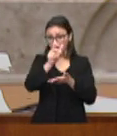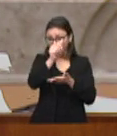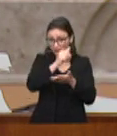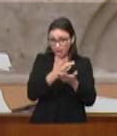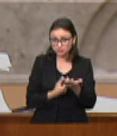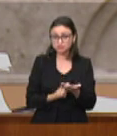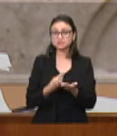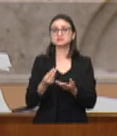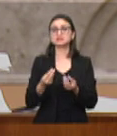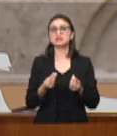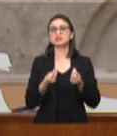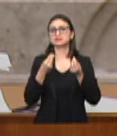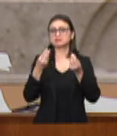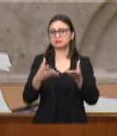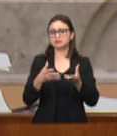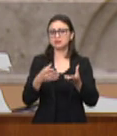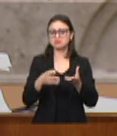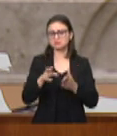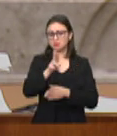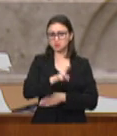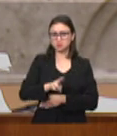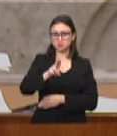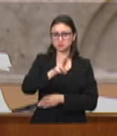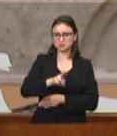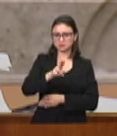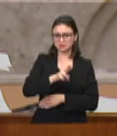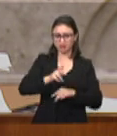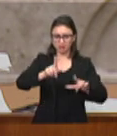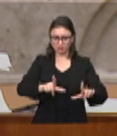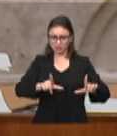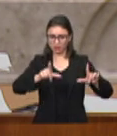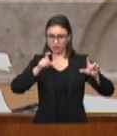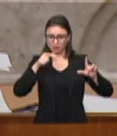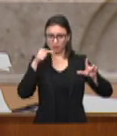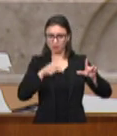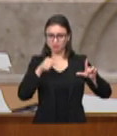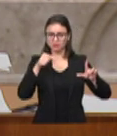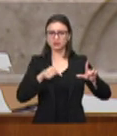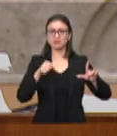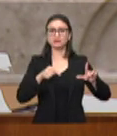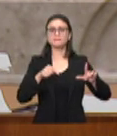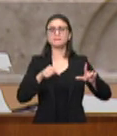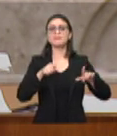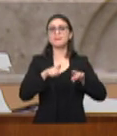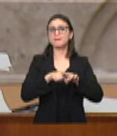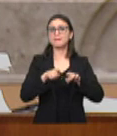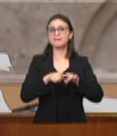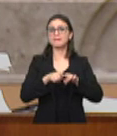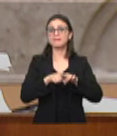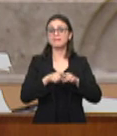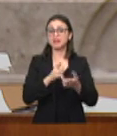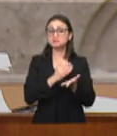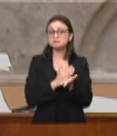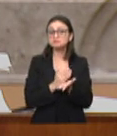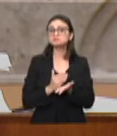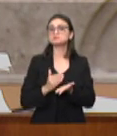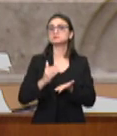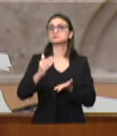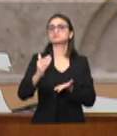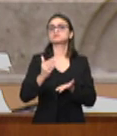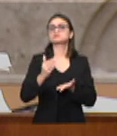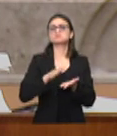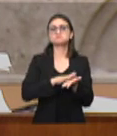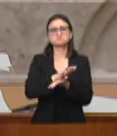os direitos de utilização da obra fotográfica para compor esta iniciativa